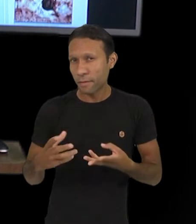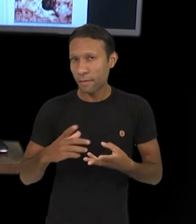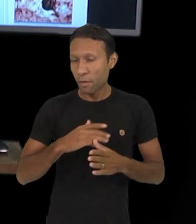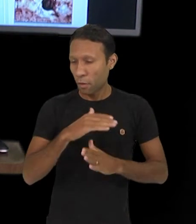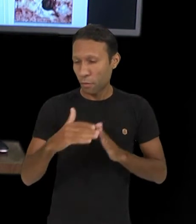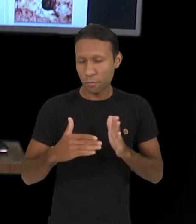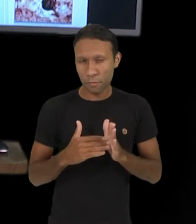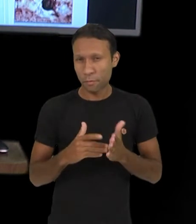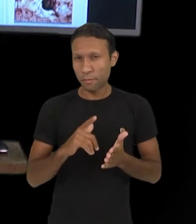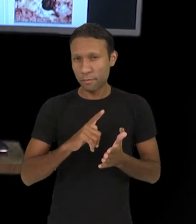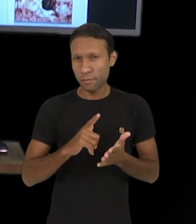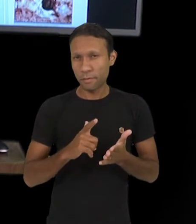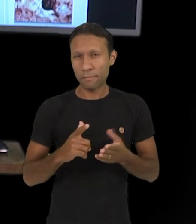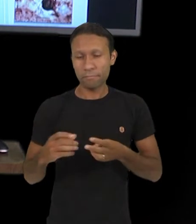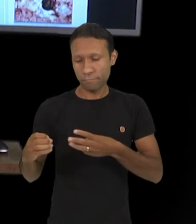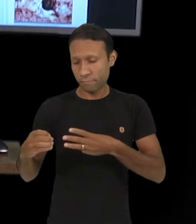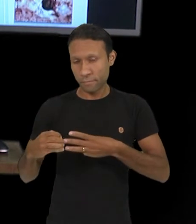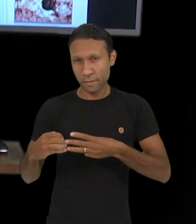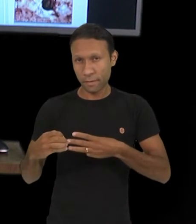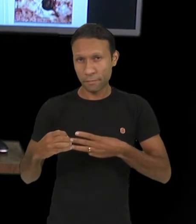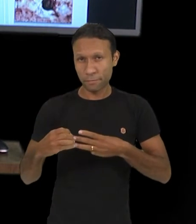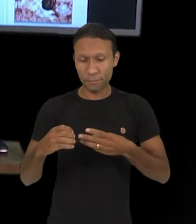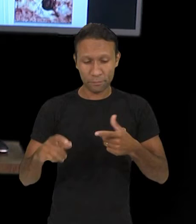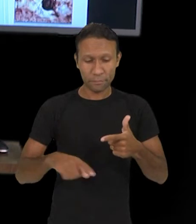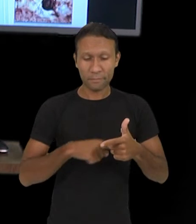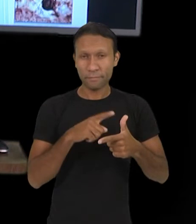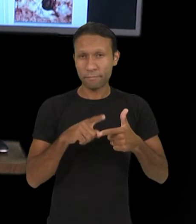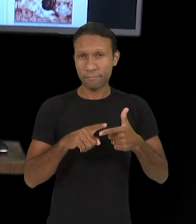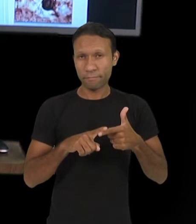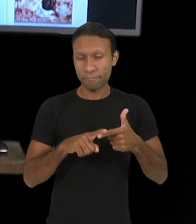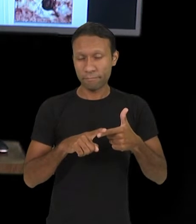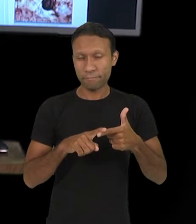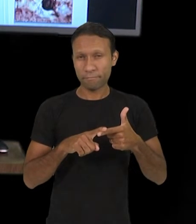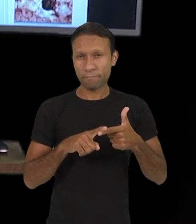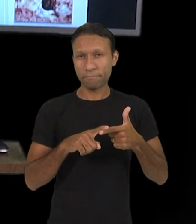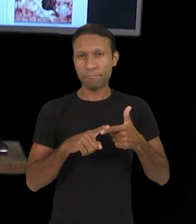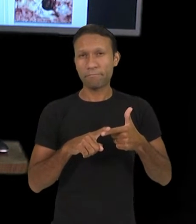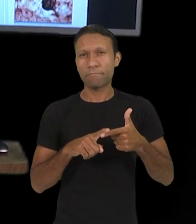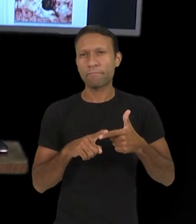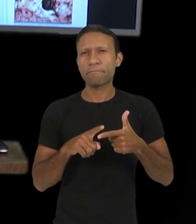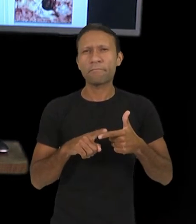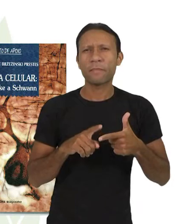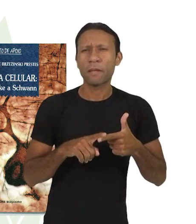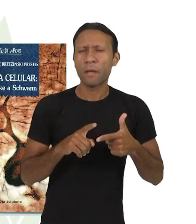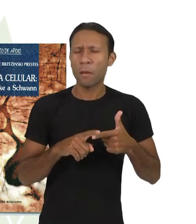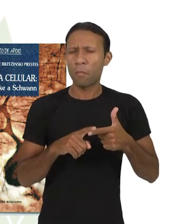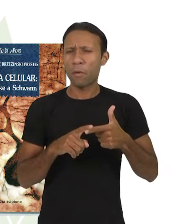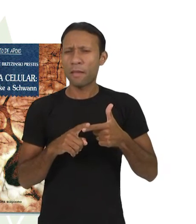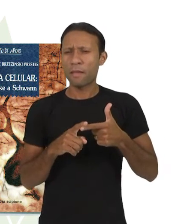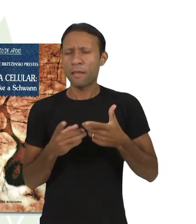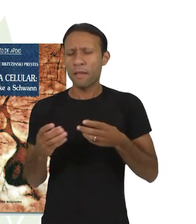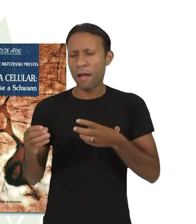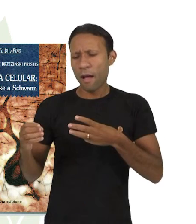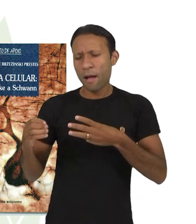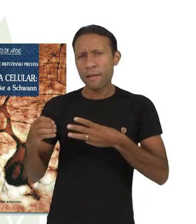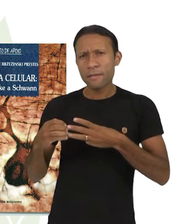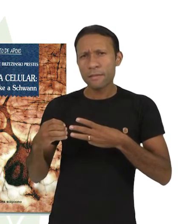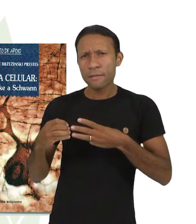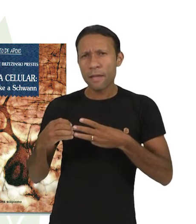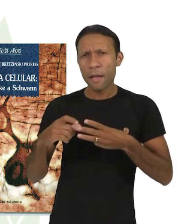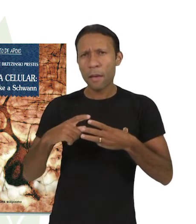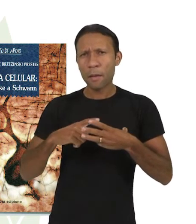vivo é formado por células. O segundo ponto é que nas células ocorrem